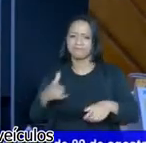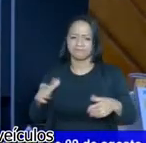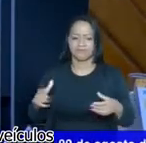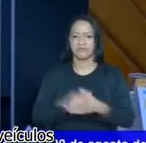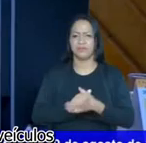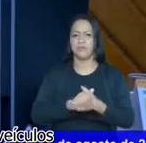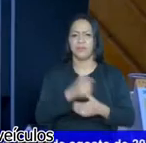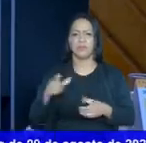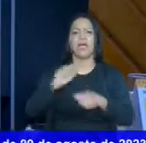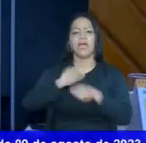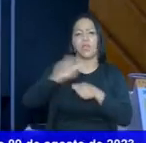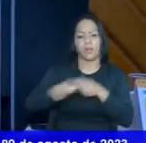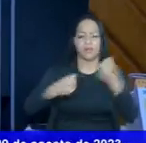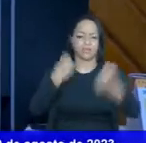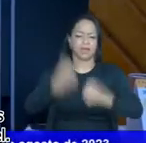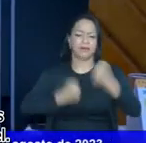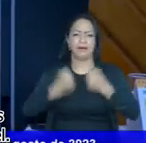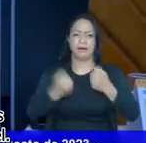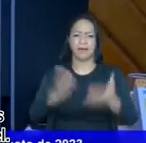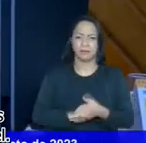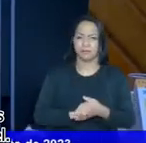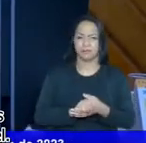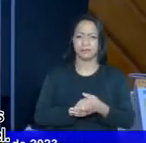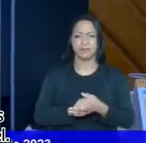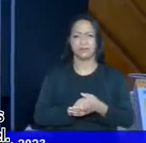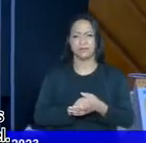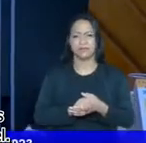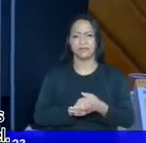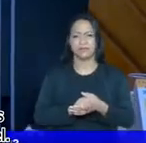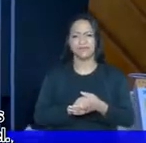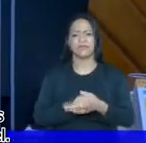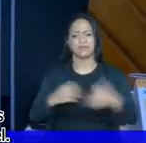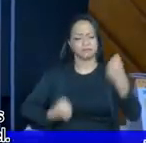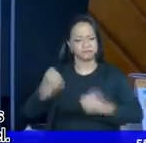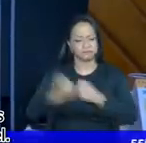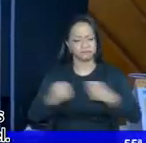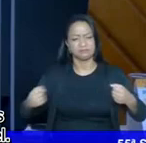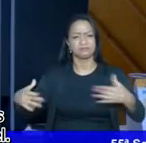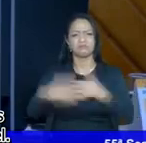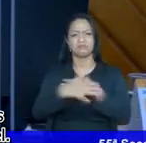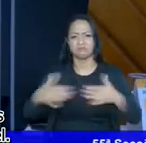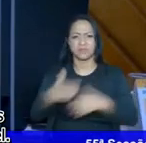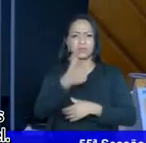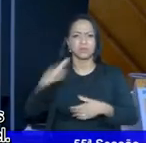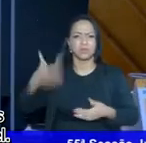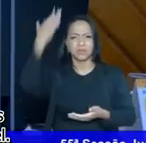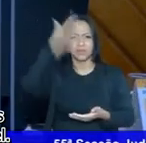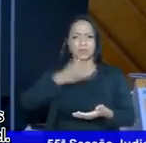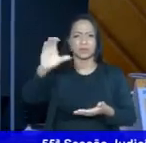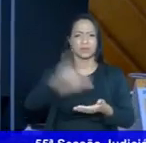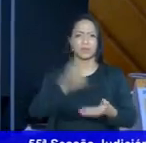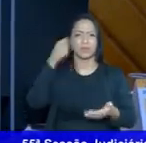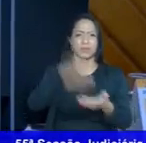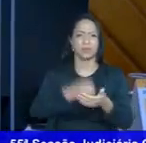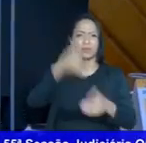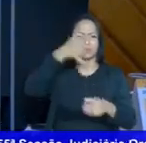feito a alocação de veículos e, supostamente, esses veículos transitaram, mas não tem comprovante de que gastou